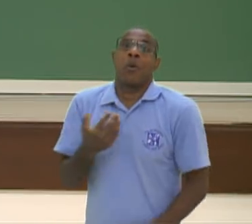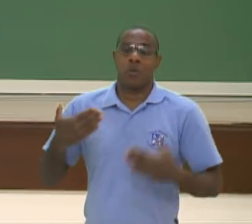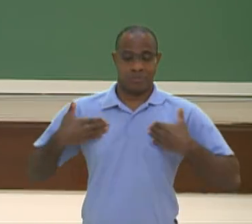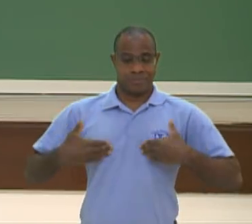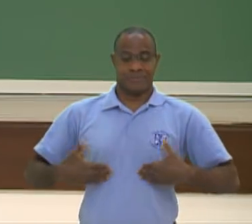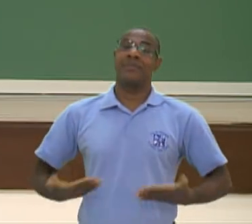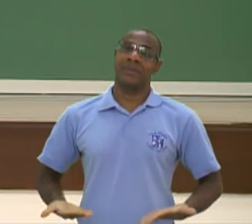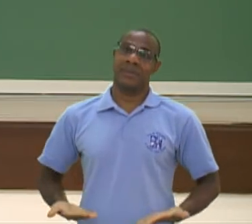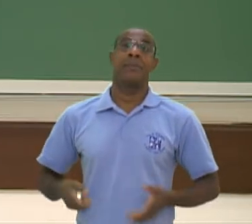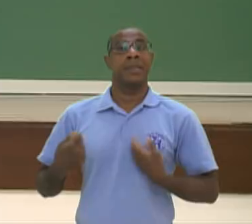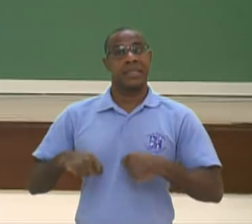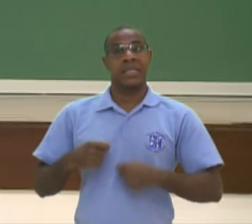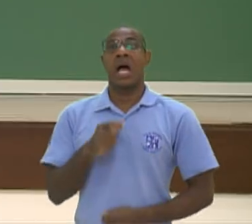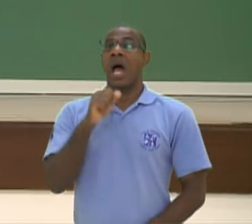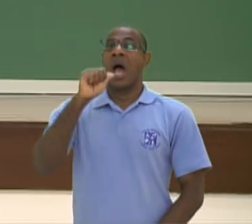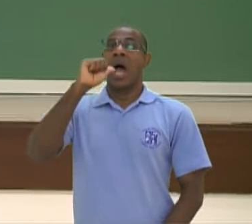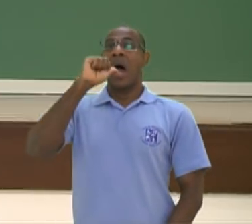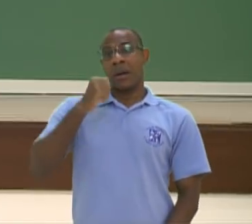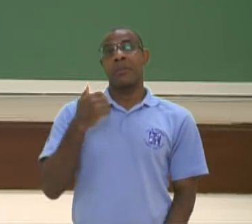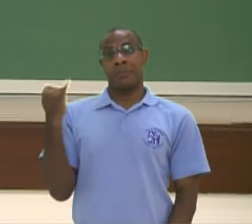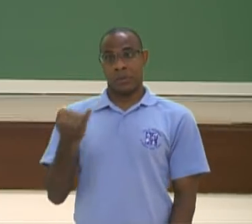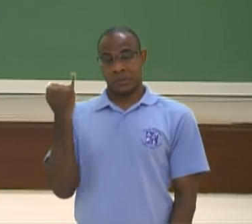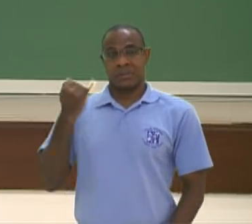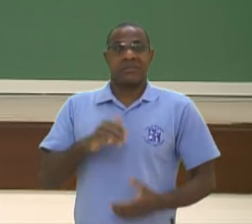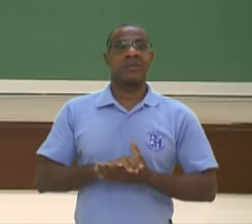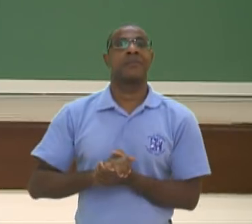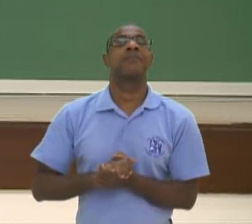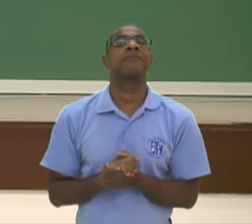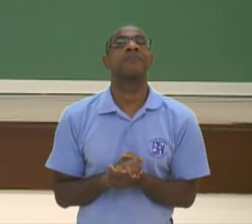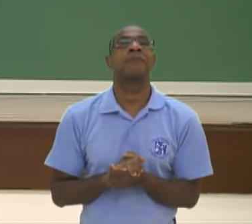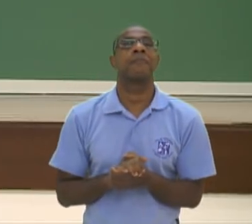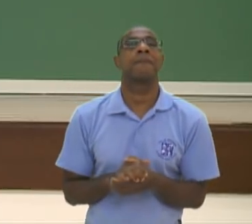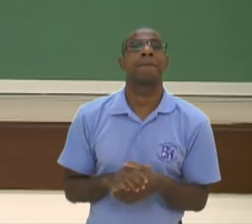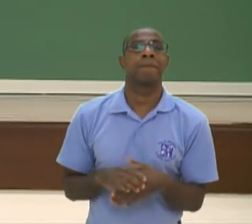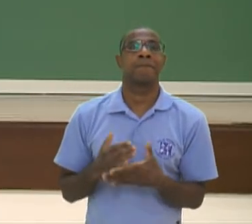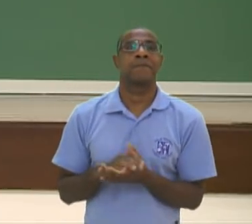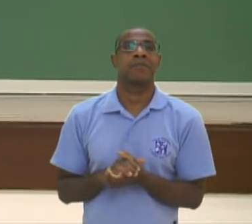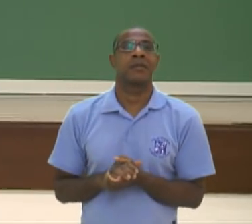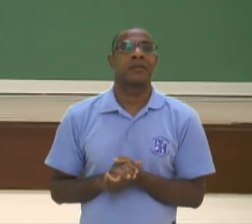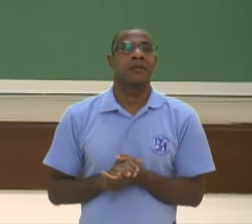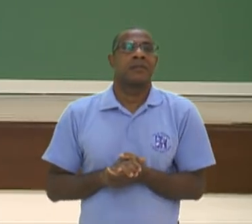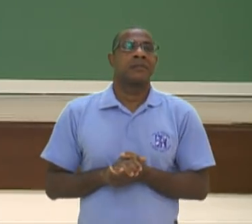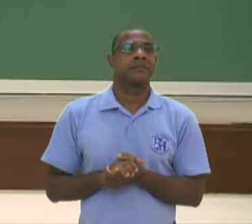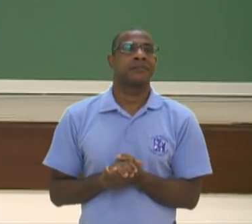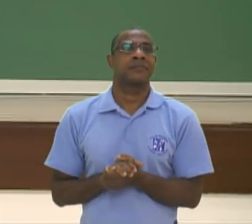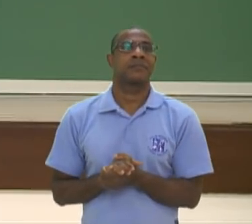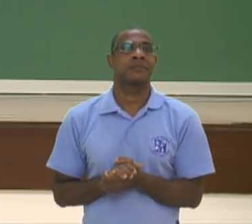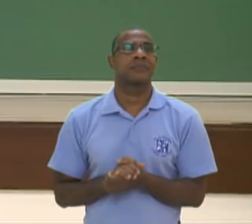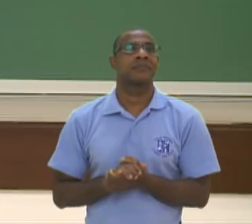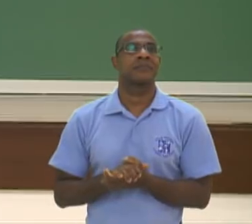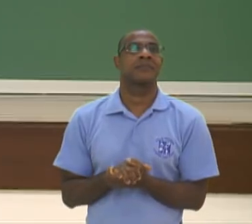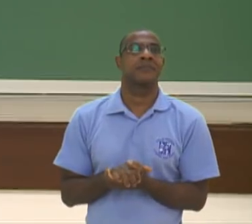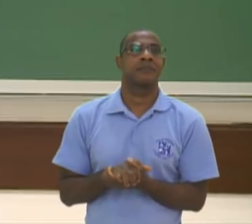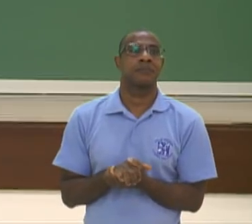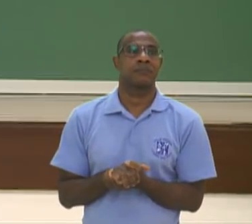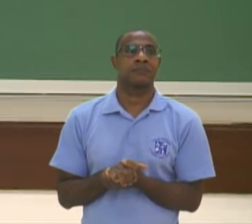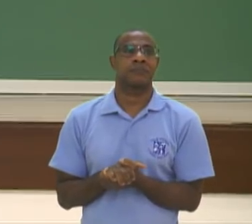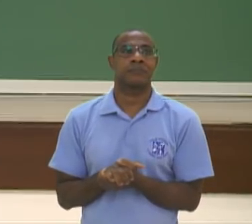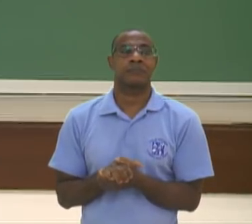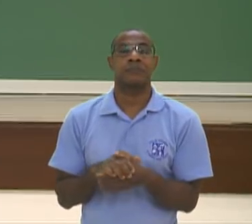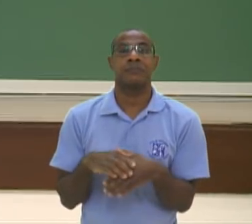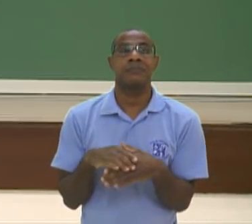essa água, certo? Então, este hormônio também é produzido pela hipófise, uma glândula que está lá no nosso cérebro.